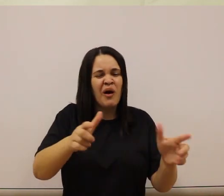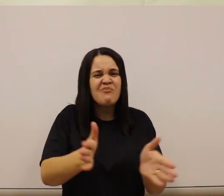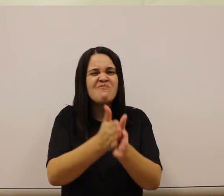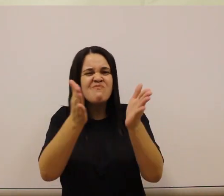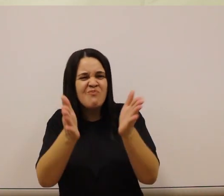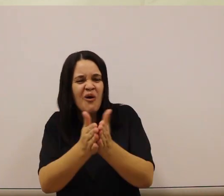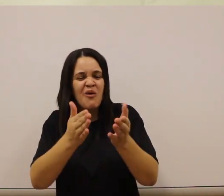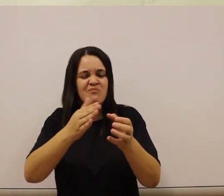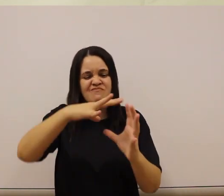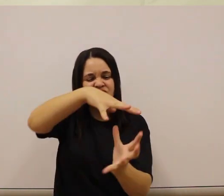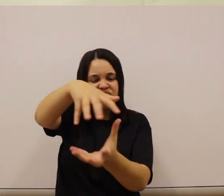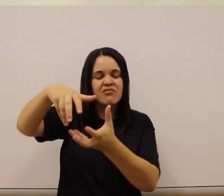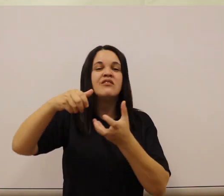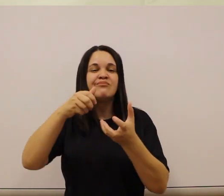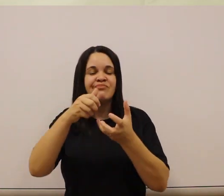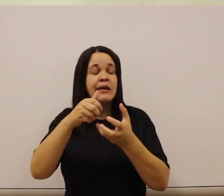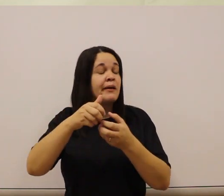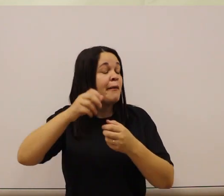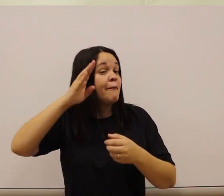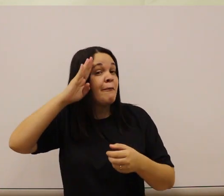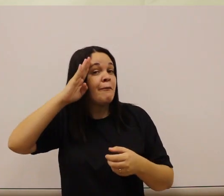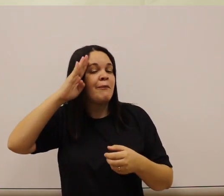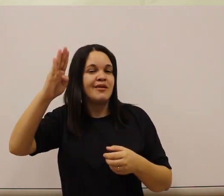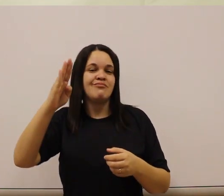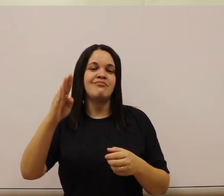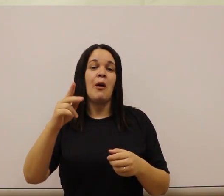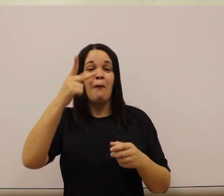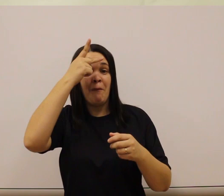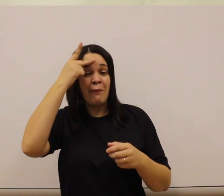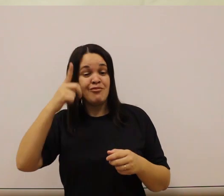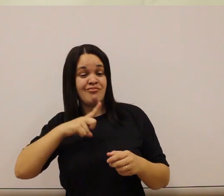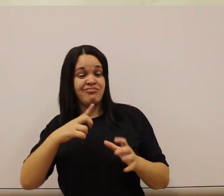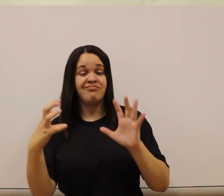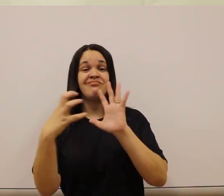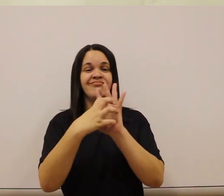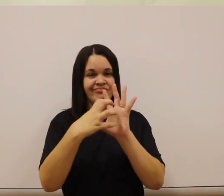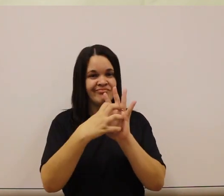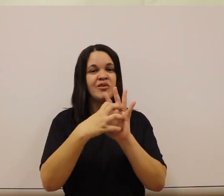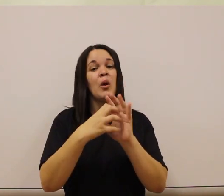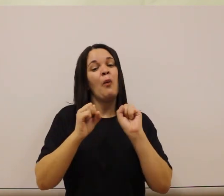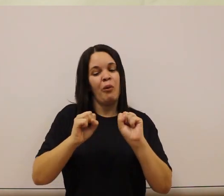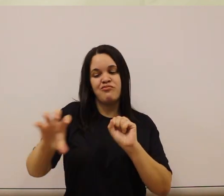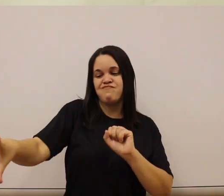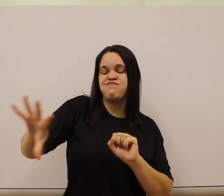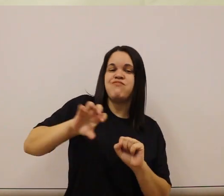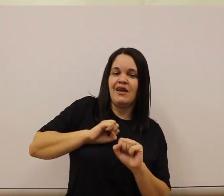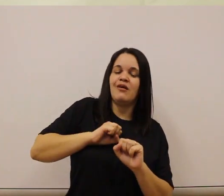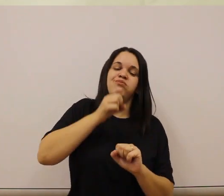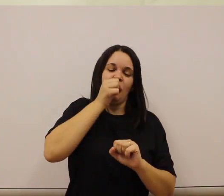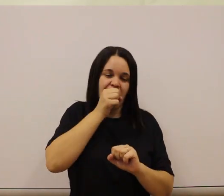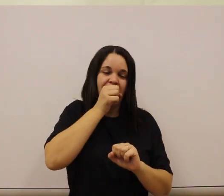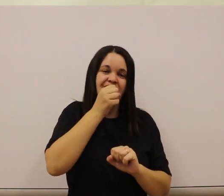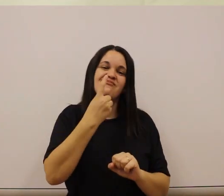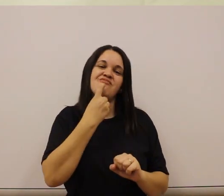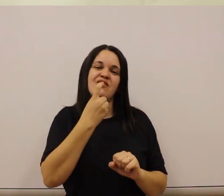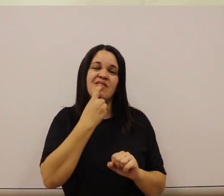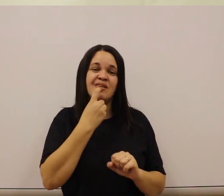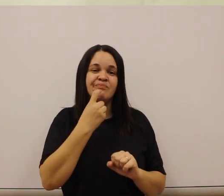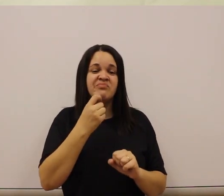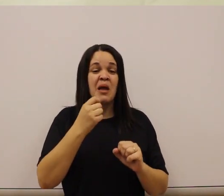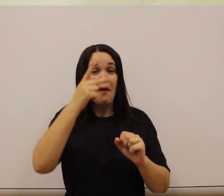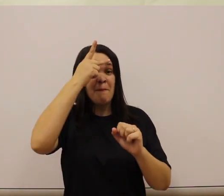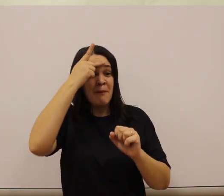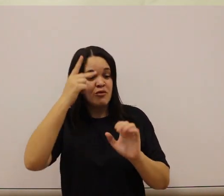mais pobres do planeta, e especialmente os portadores de HIV, que eles têm a probabilidade, um portador de HIV, se ele